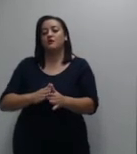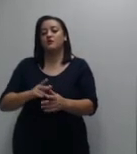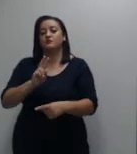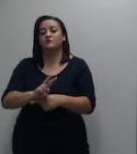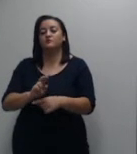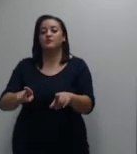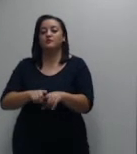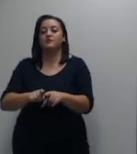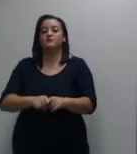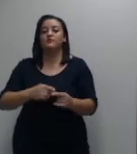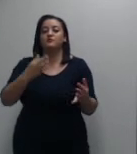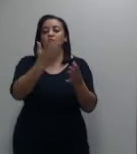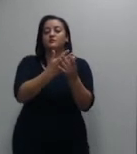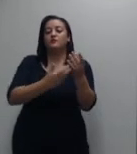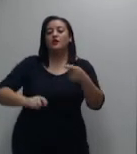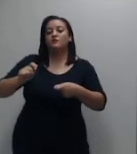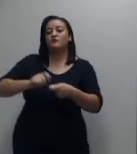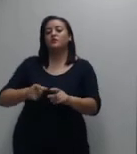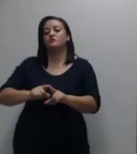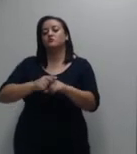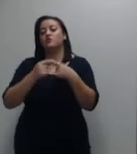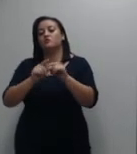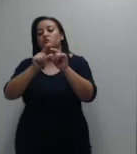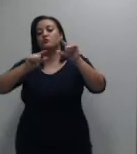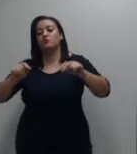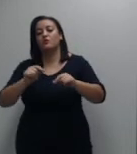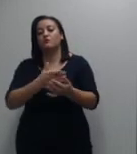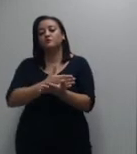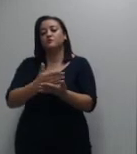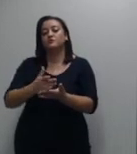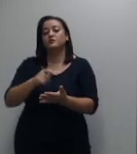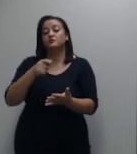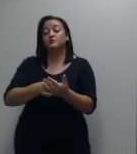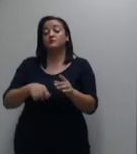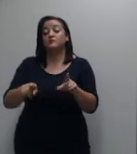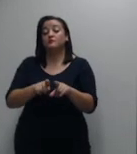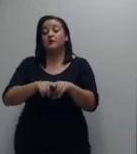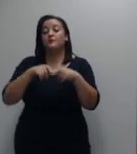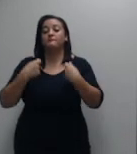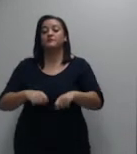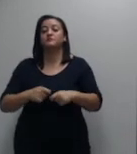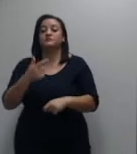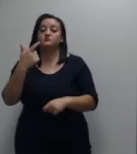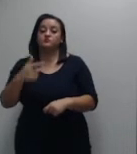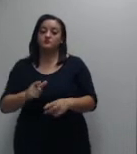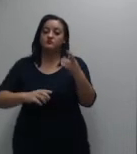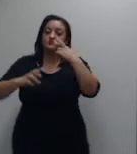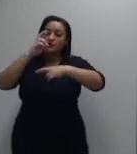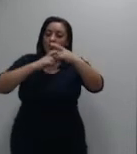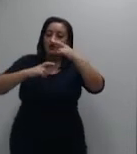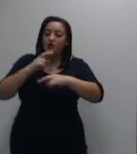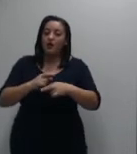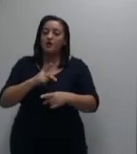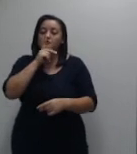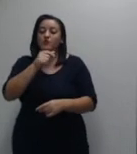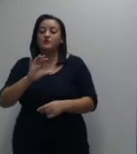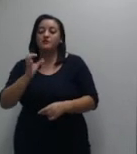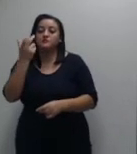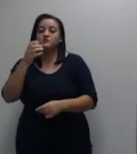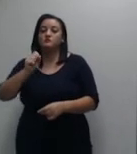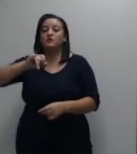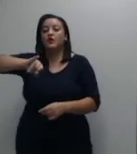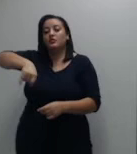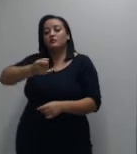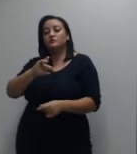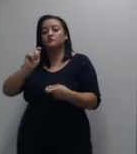impactos da transação opostos contra o título judicial executivo devem ser novamente analisados por força de decisão do STJ